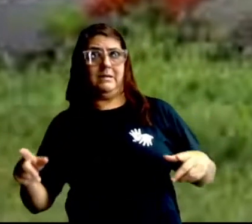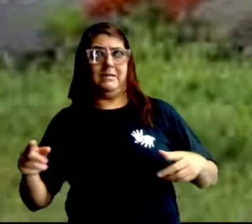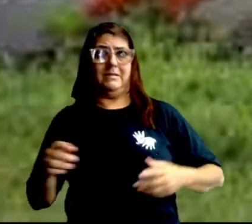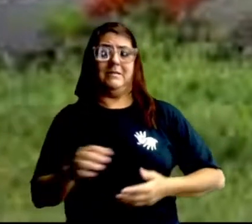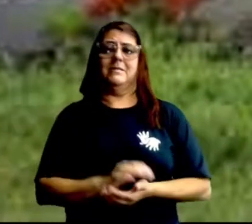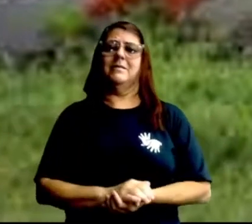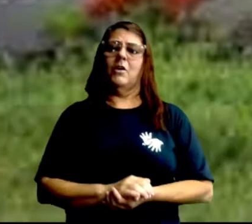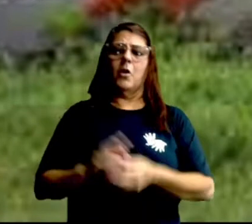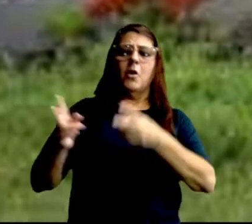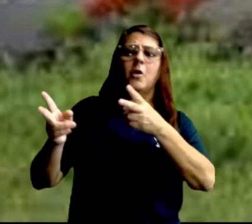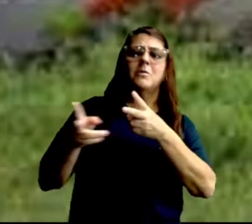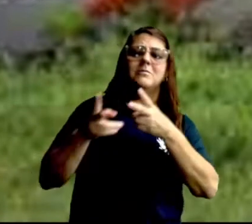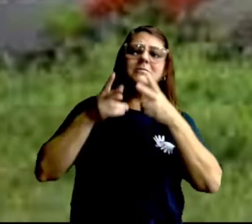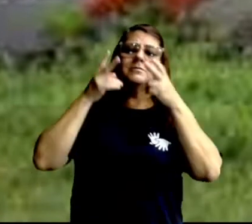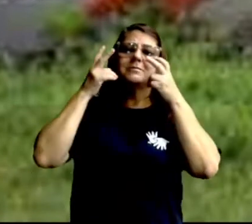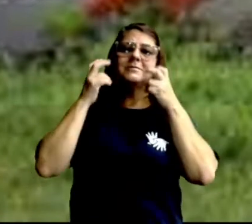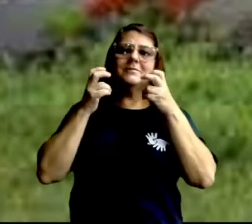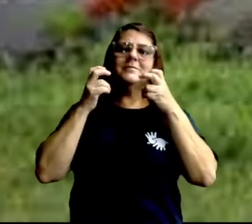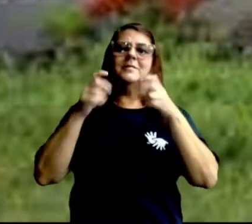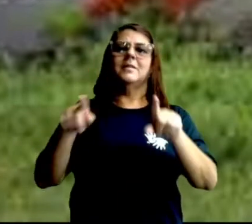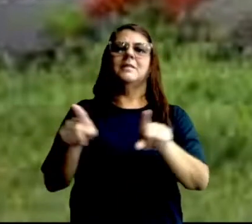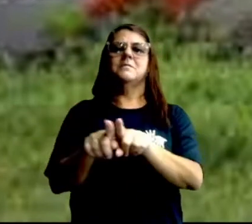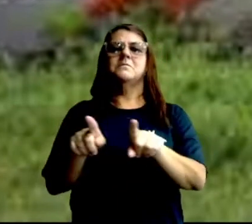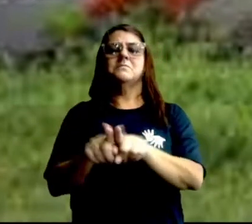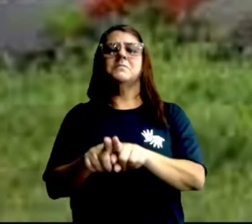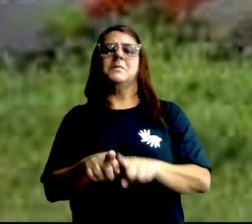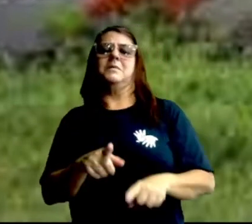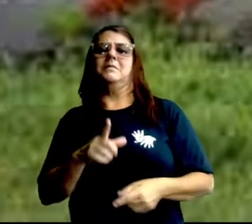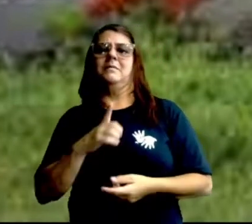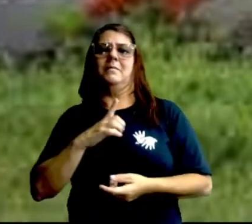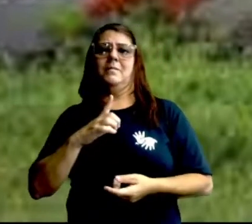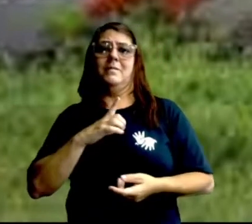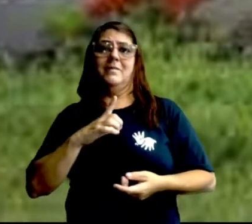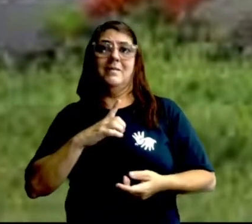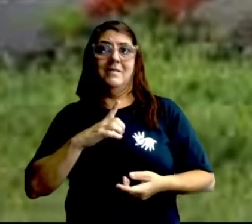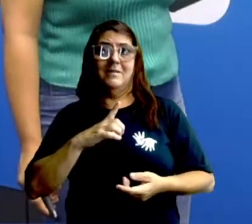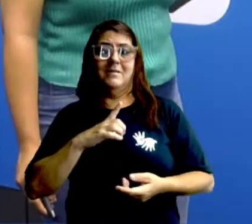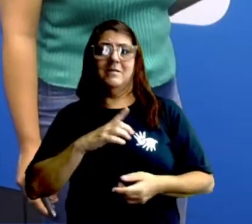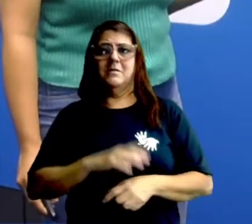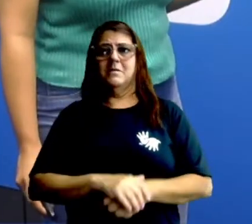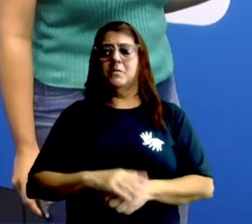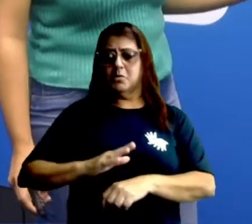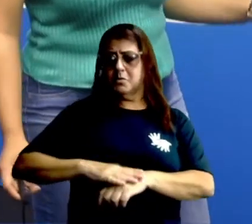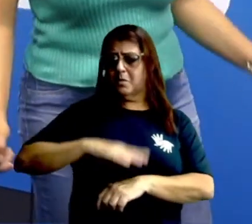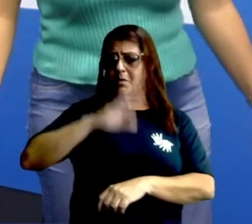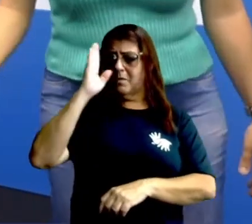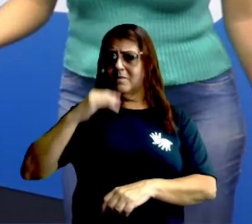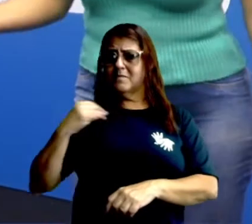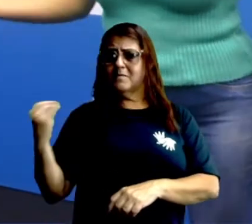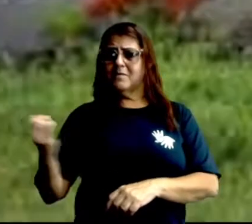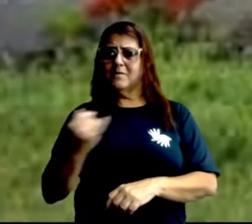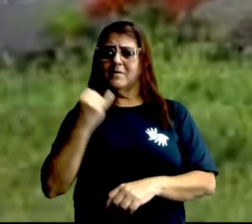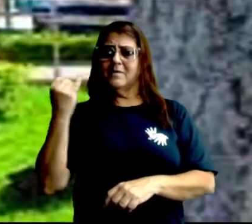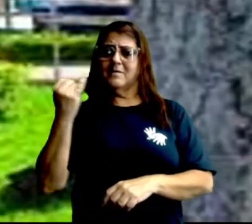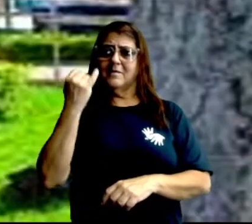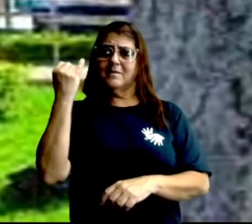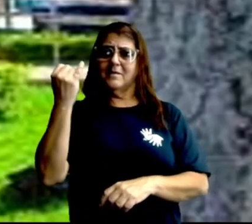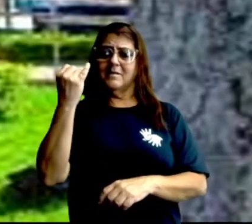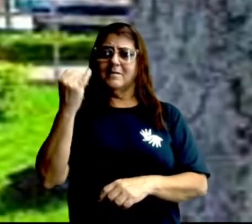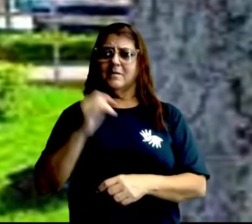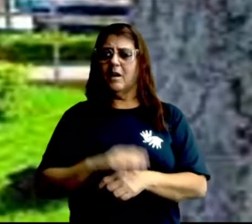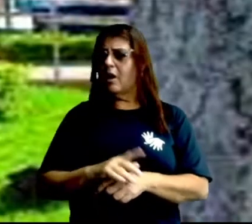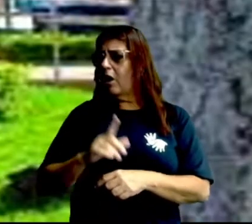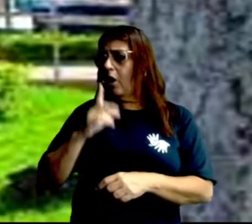que a gente possa tá aí observando e por último e talvez mais importante eu trouxe para